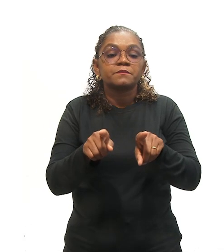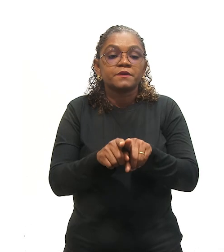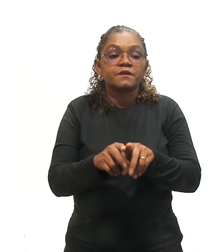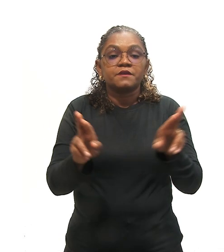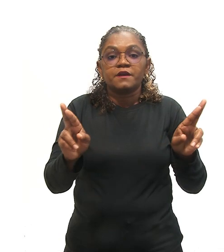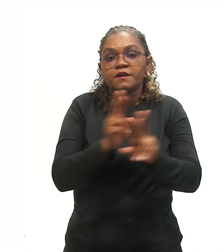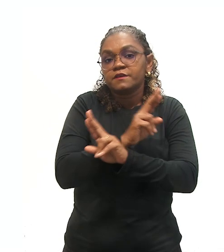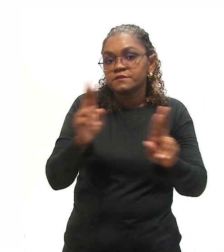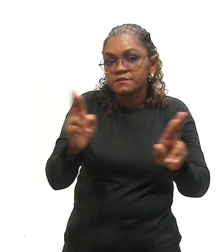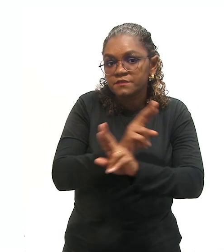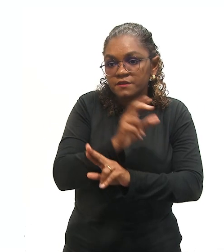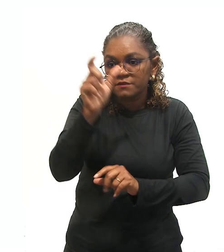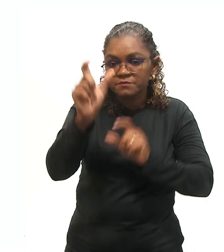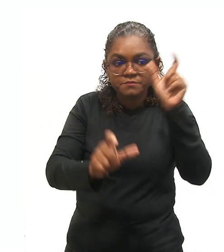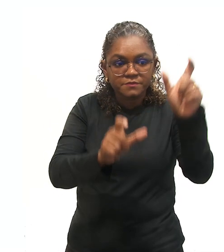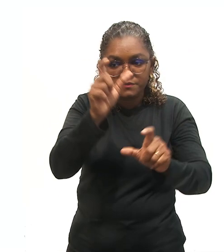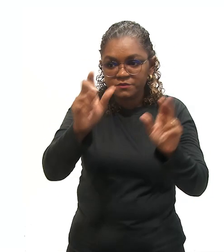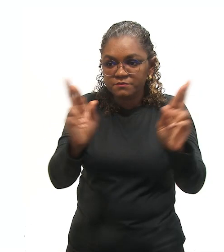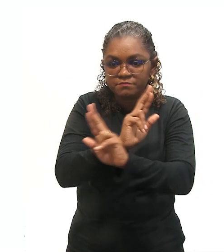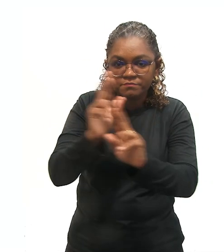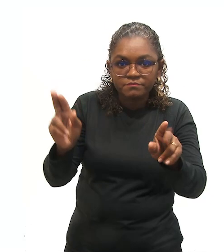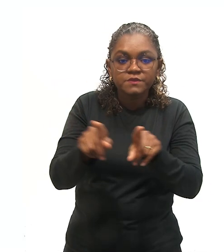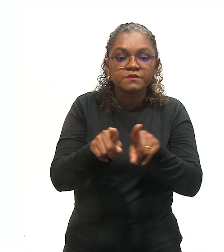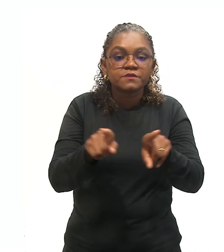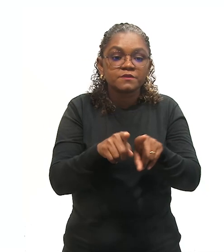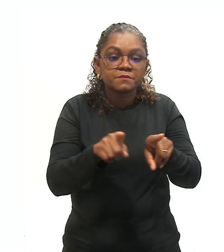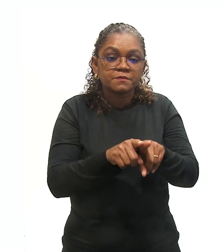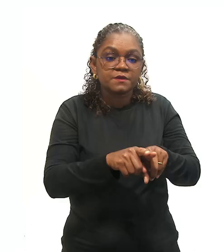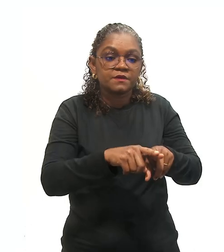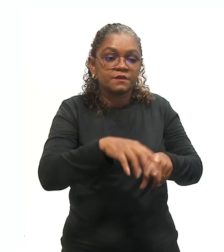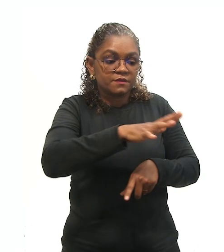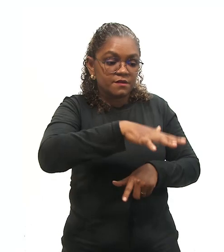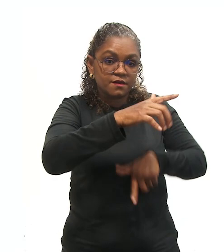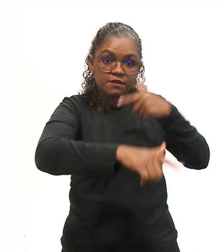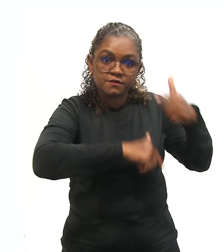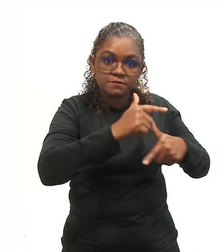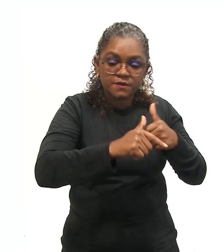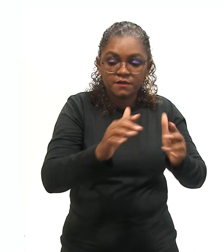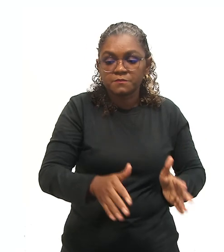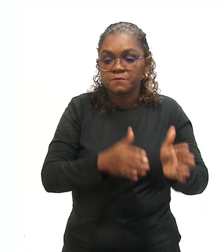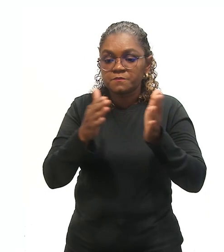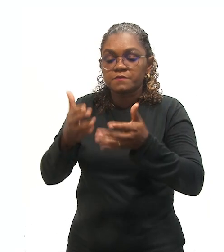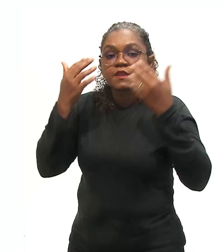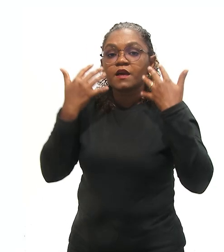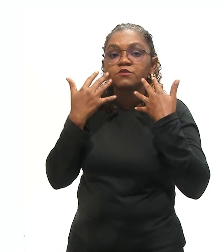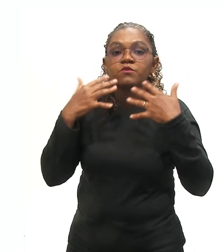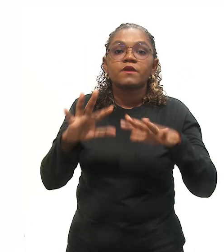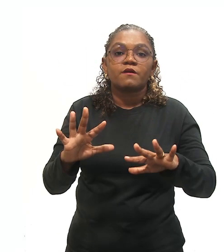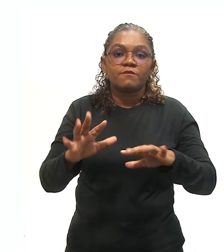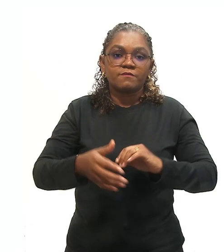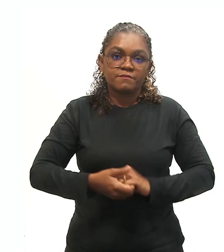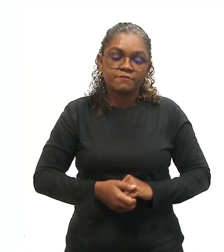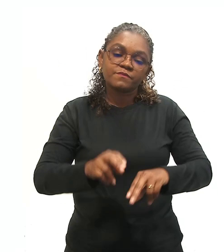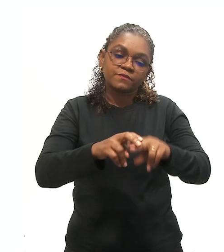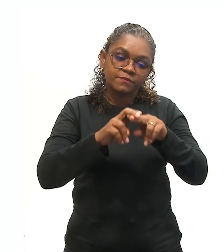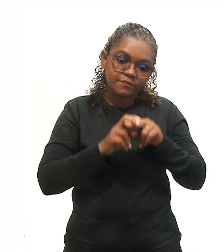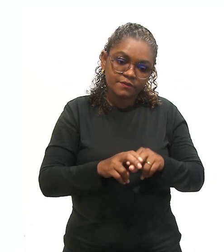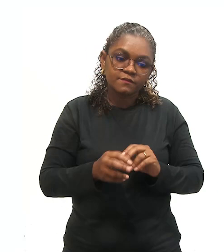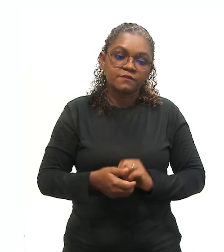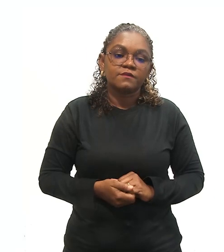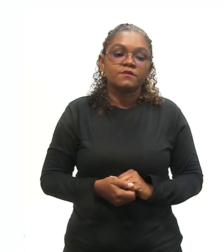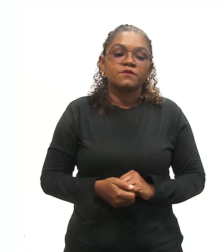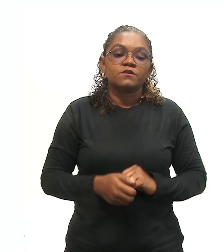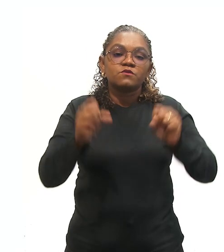pessoas, o mercado e a natureza, fatores que constituem o sistema de produção. Então, o sistema de produção para a gente é uma coisa